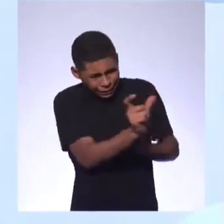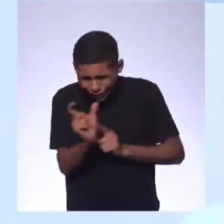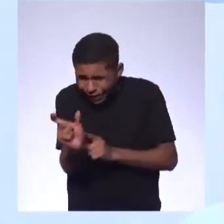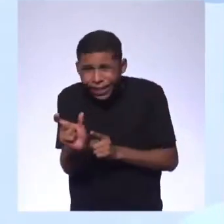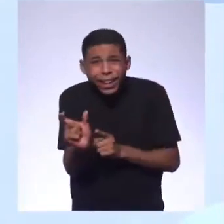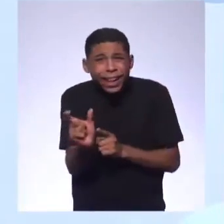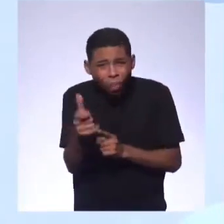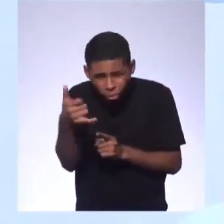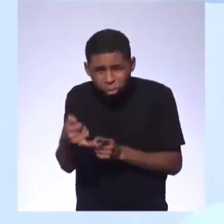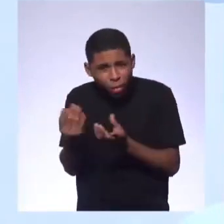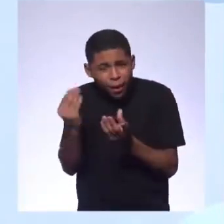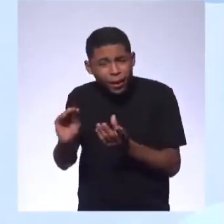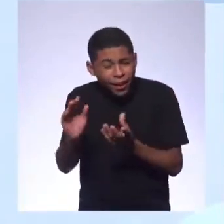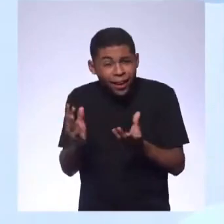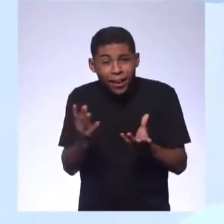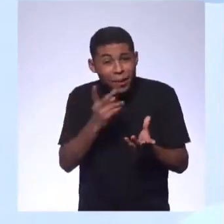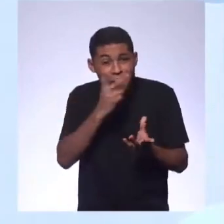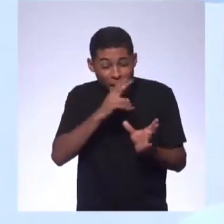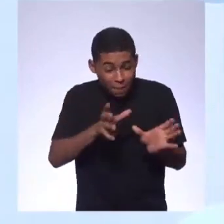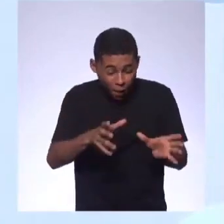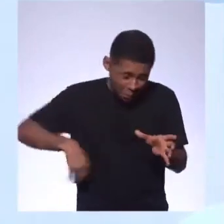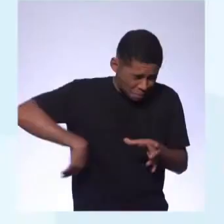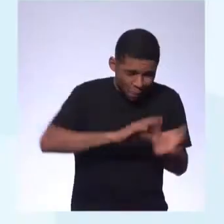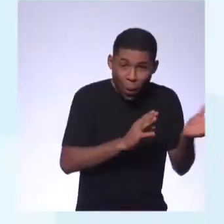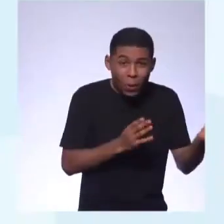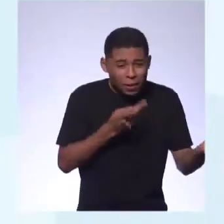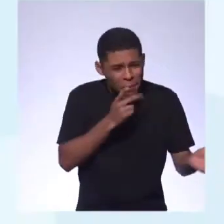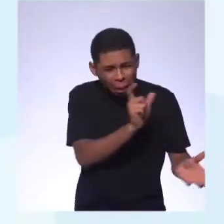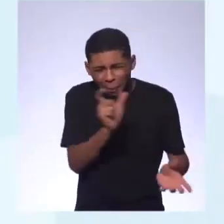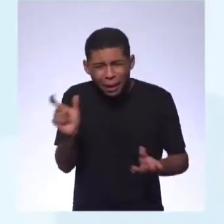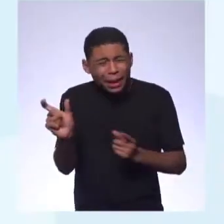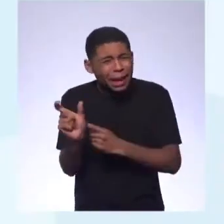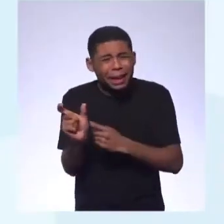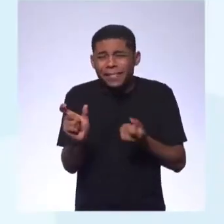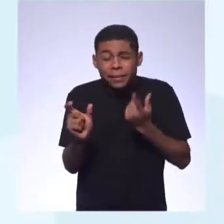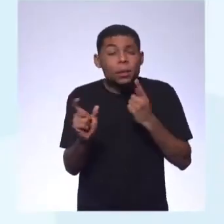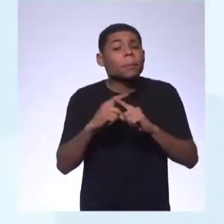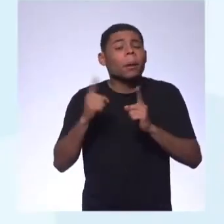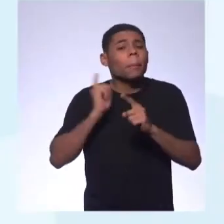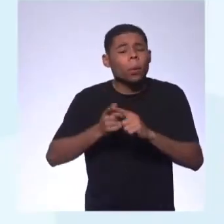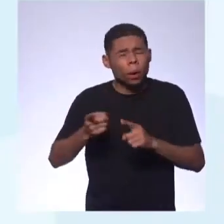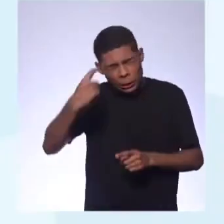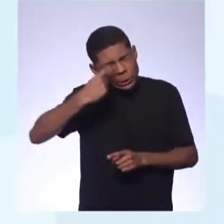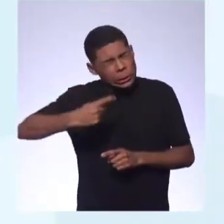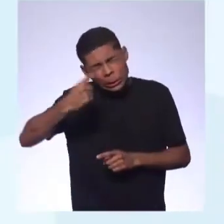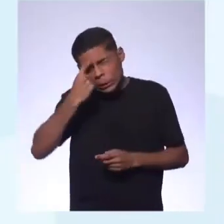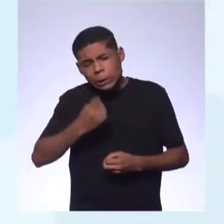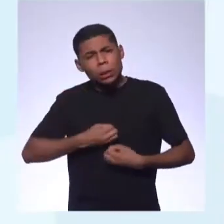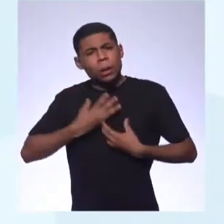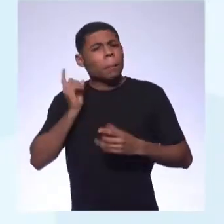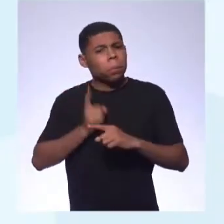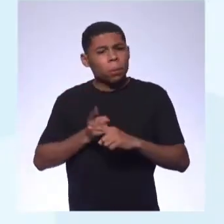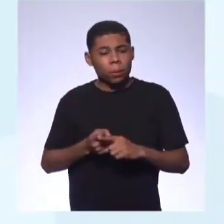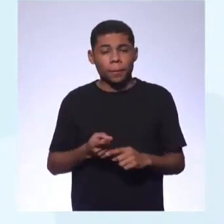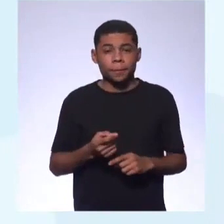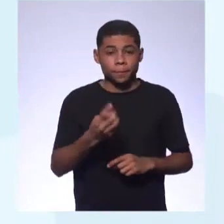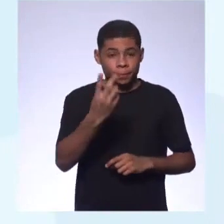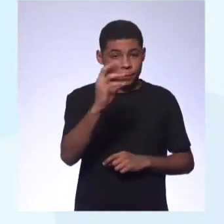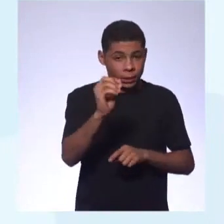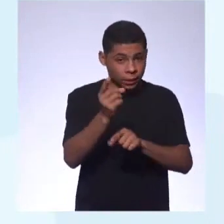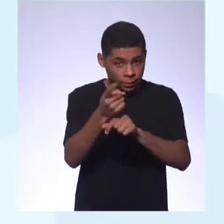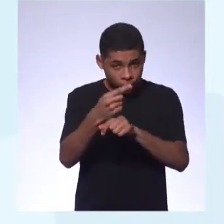droga aqui e tal, chutou o balde. Que sentimento melancólico é esse? O que motiva esse sentimento? Eu vou dar